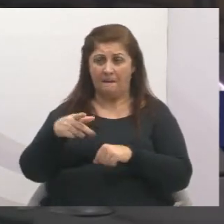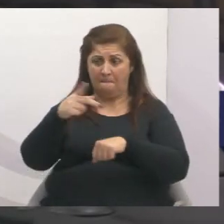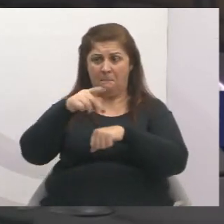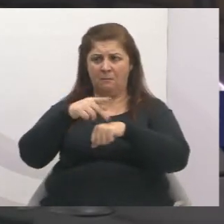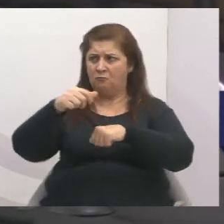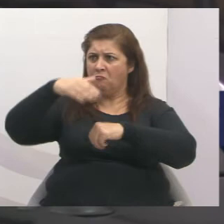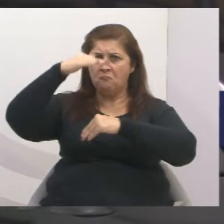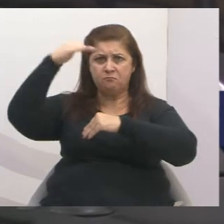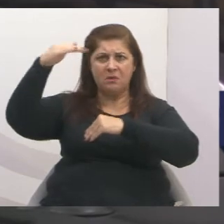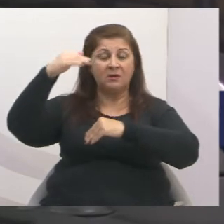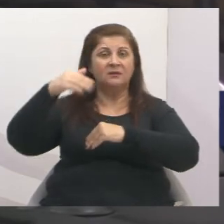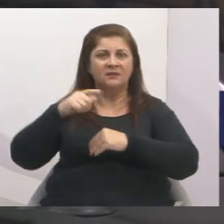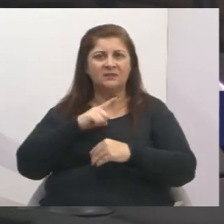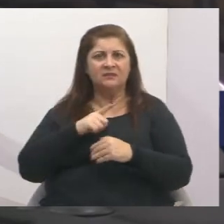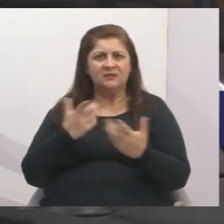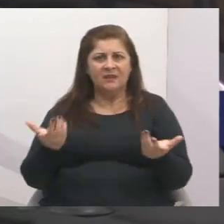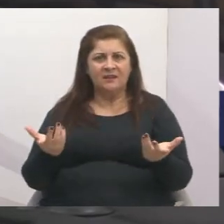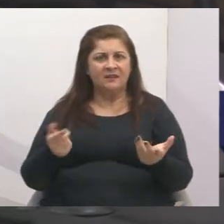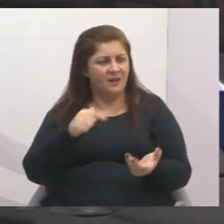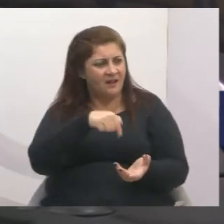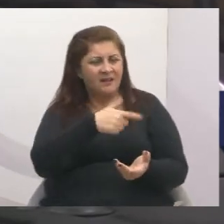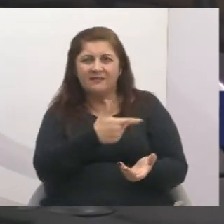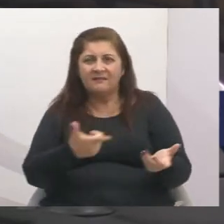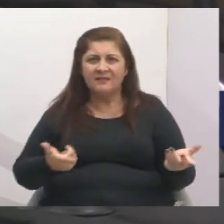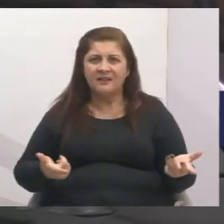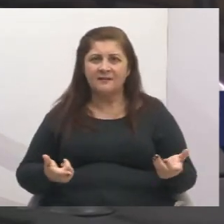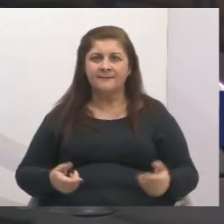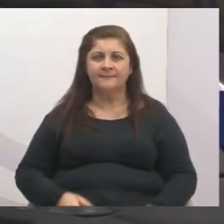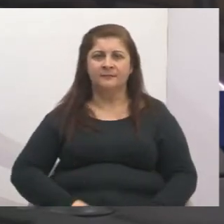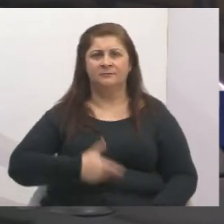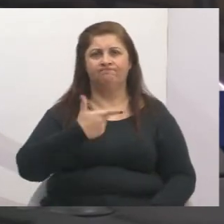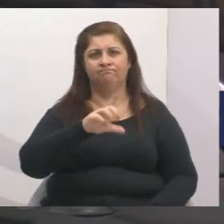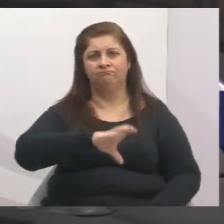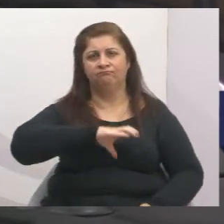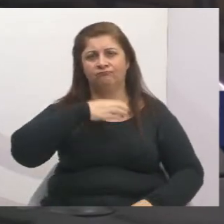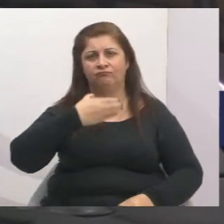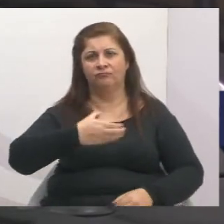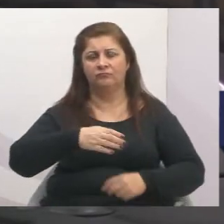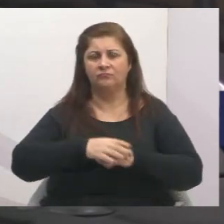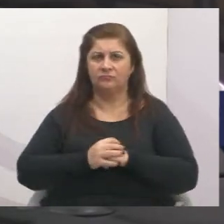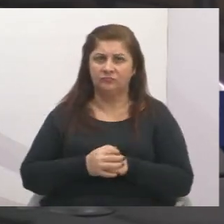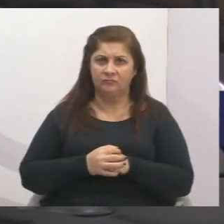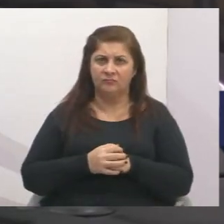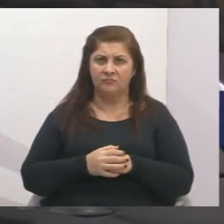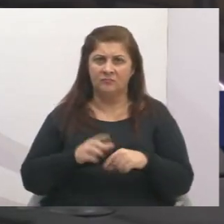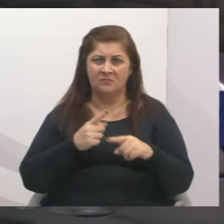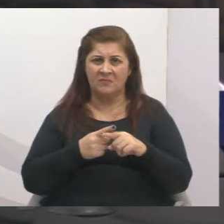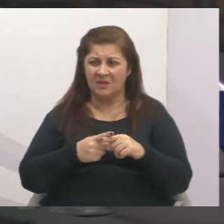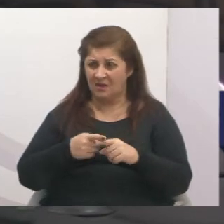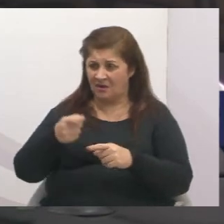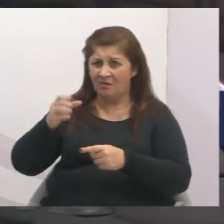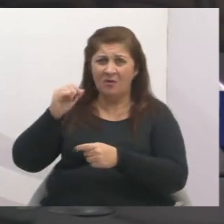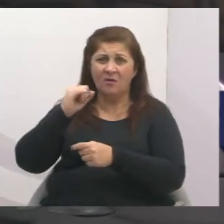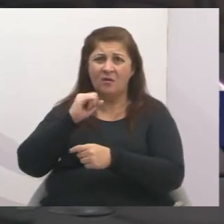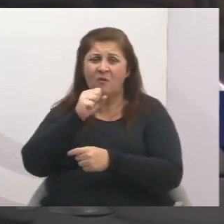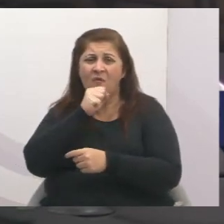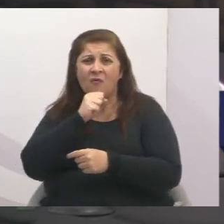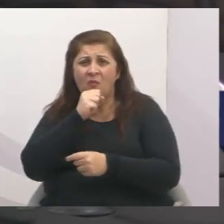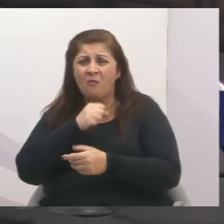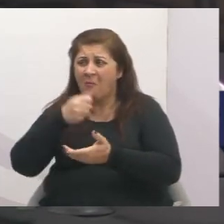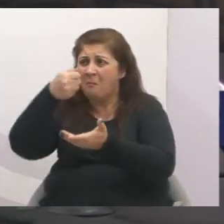Não faltou tempo, faltou coragem, porque para taxar o idoso, para taxar